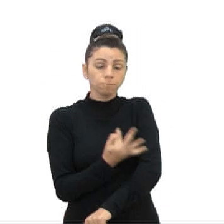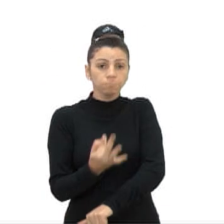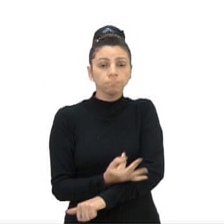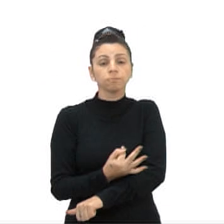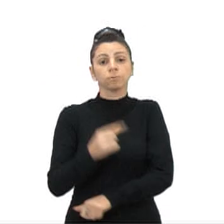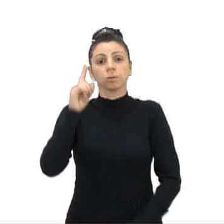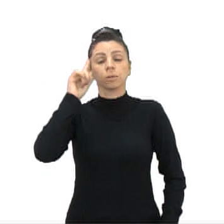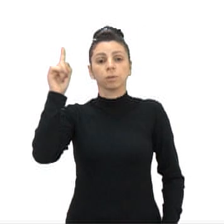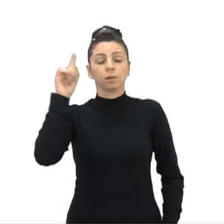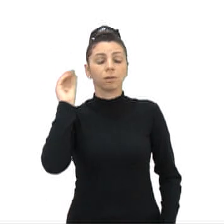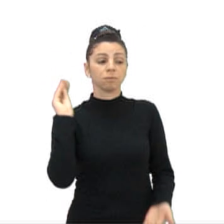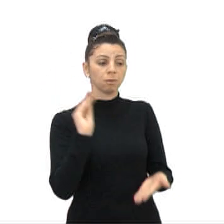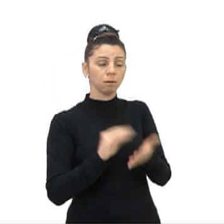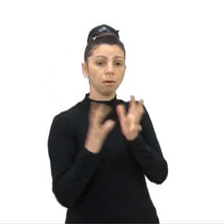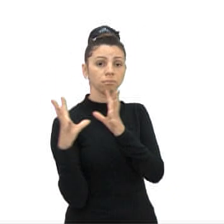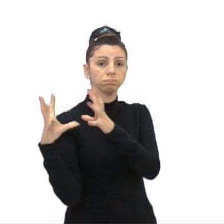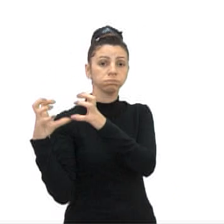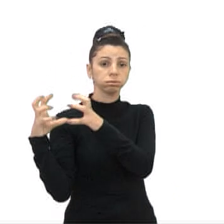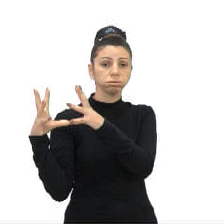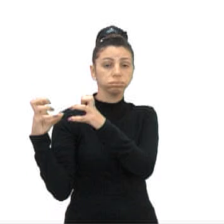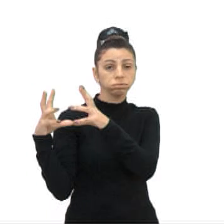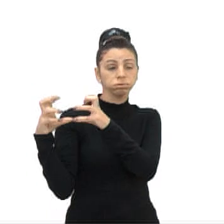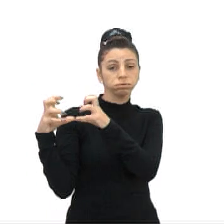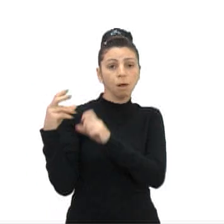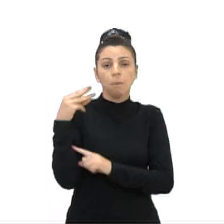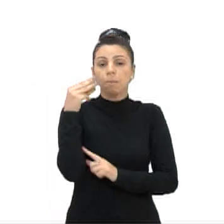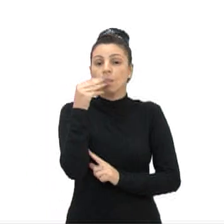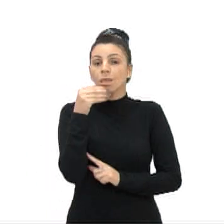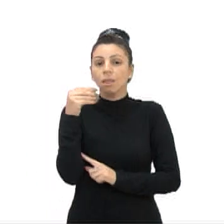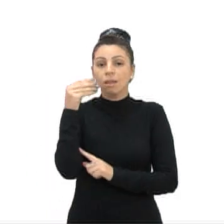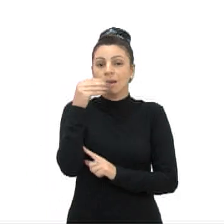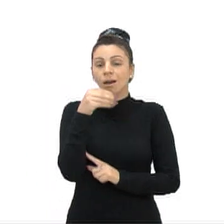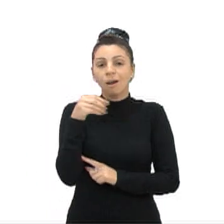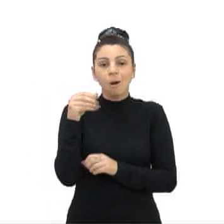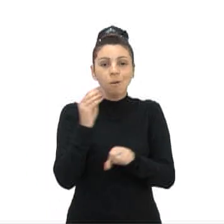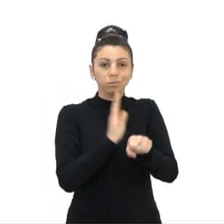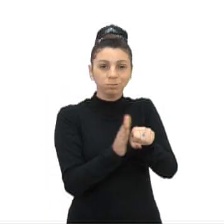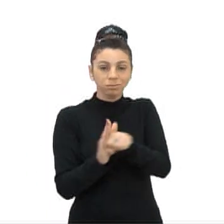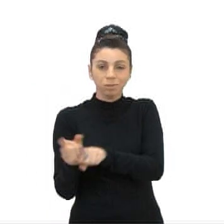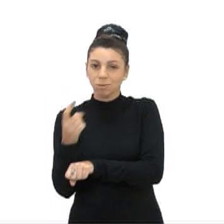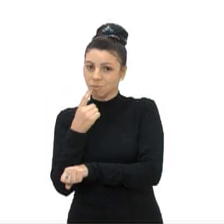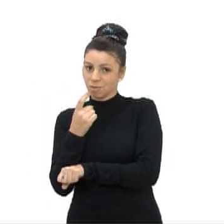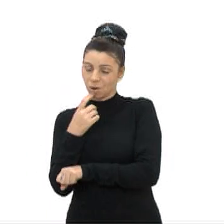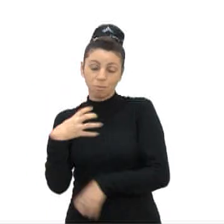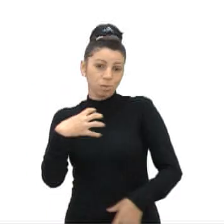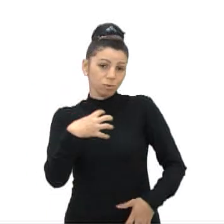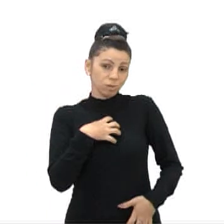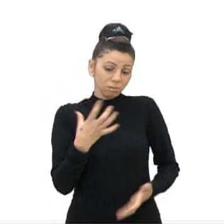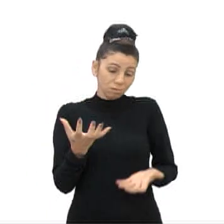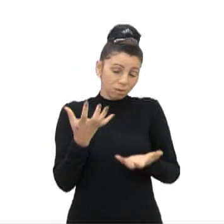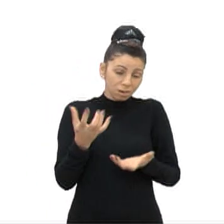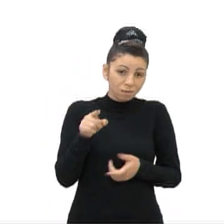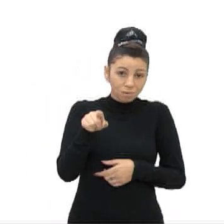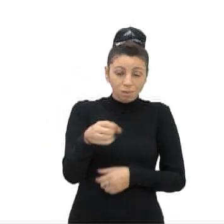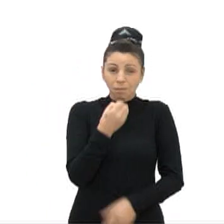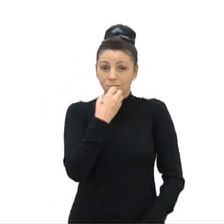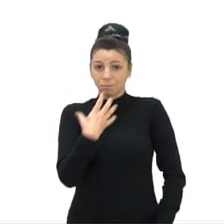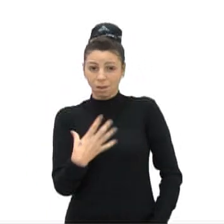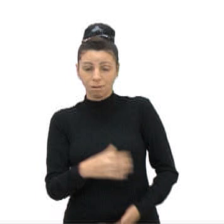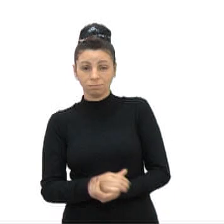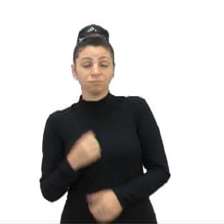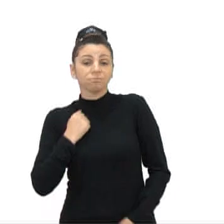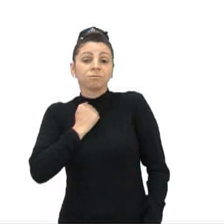Sentia falta da pequena briga pelo sal no tomate, meu jeito de querer bem. Acaso é saudade, senhora? As